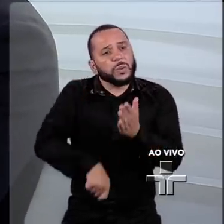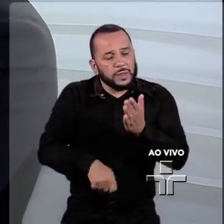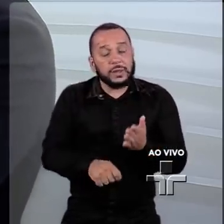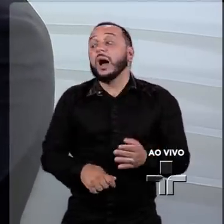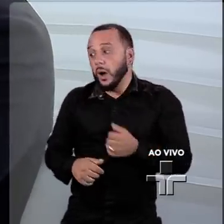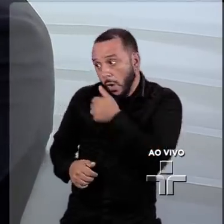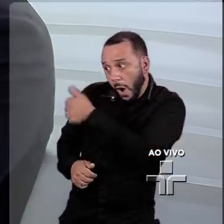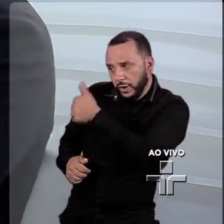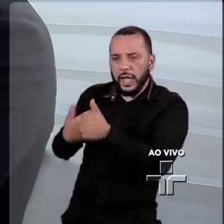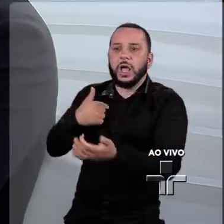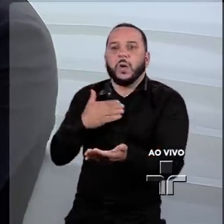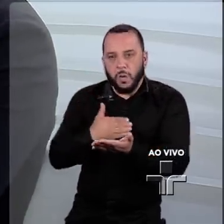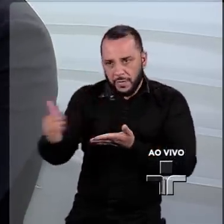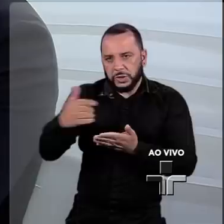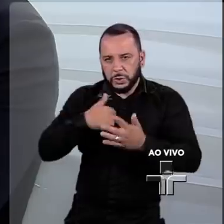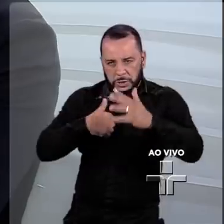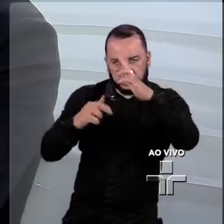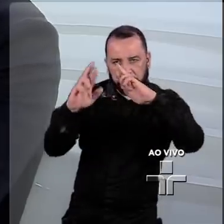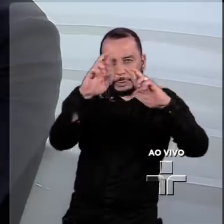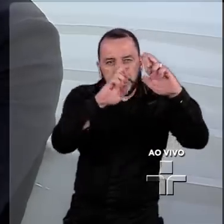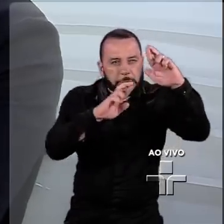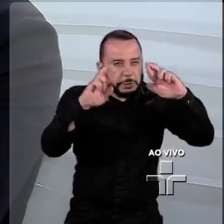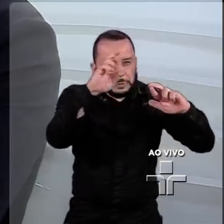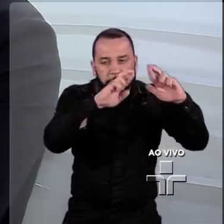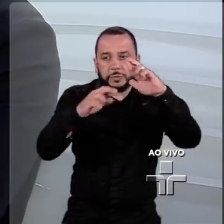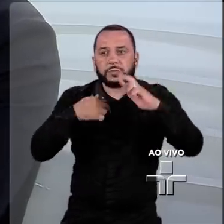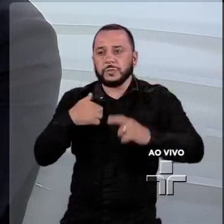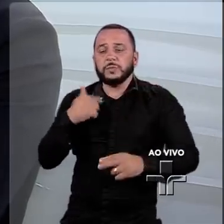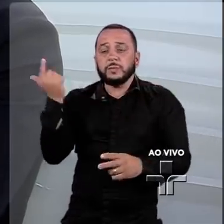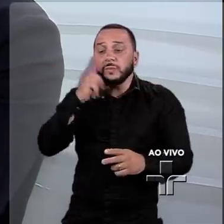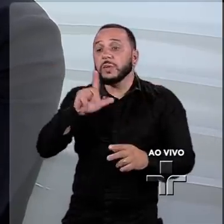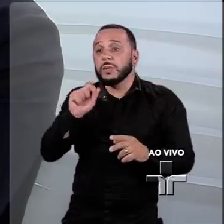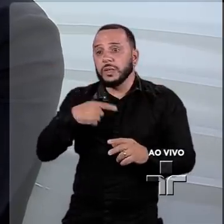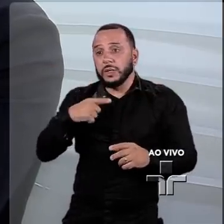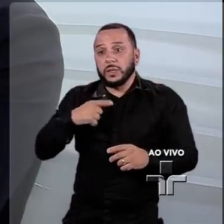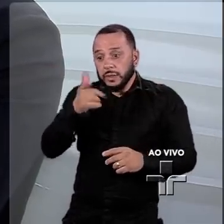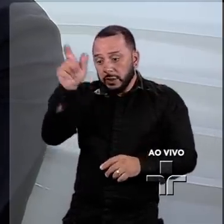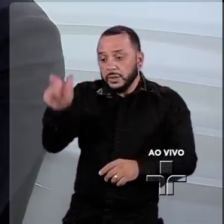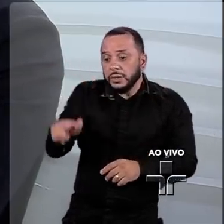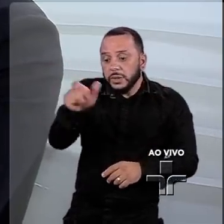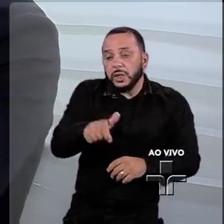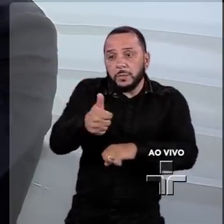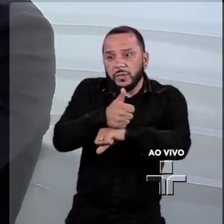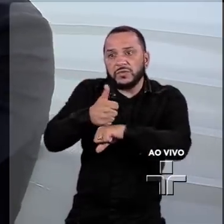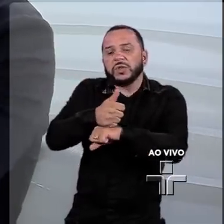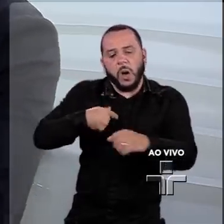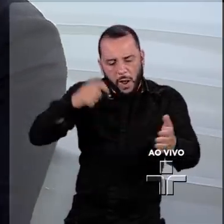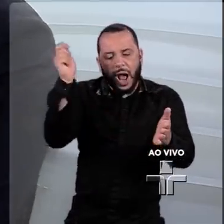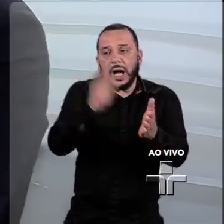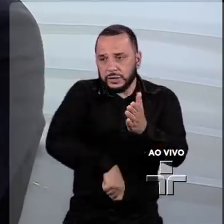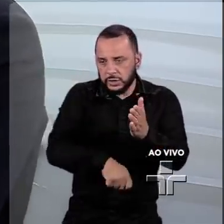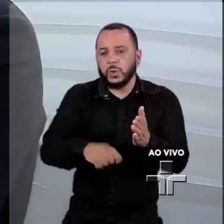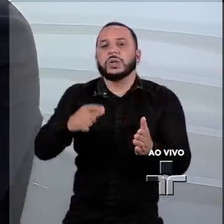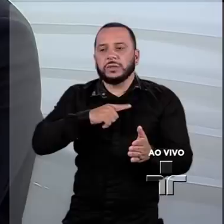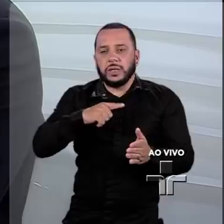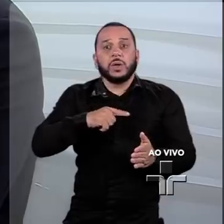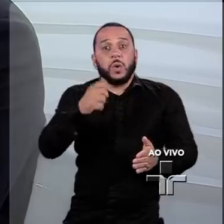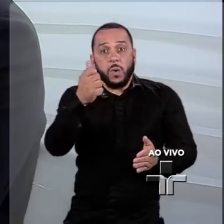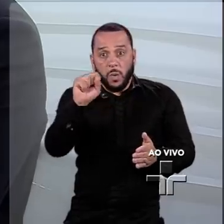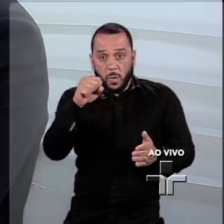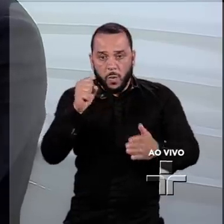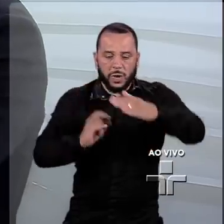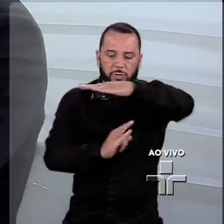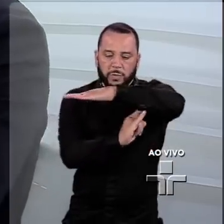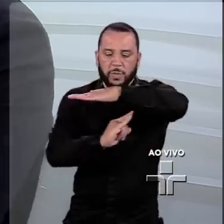isso. Das vistorias que a gente fez, conseguimos que os técnicos justificassem, assinando, não, tem aqui 8 pontos e